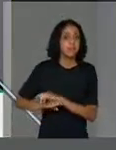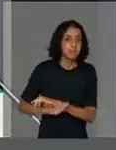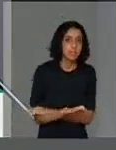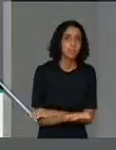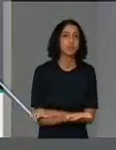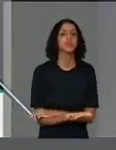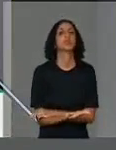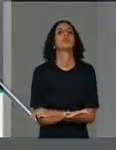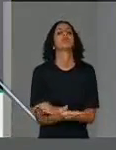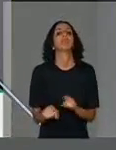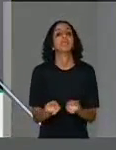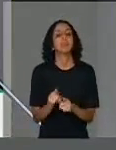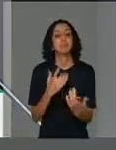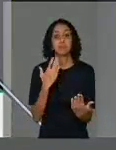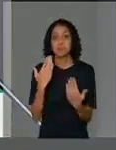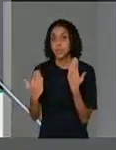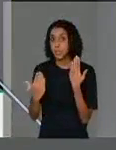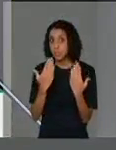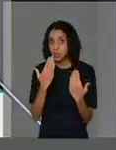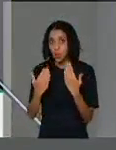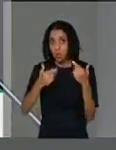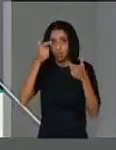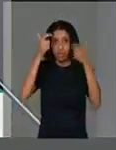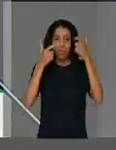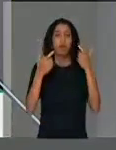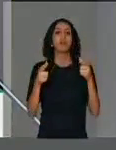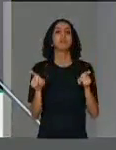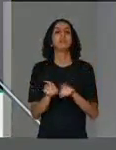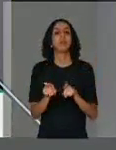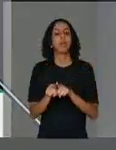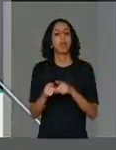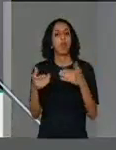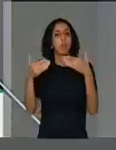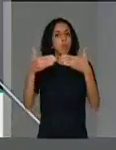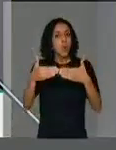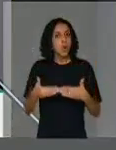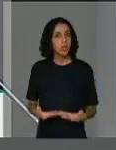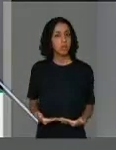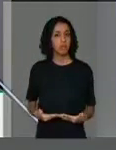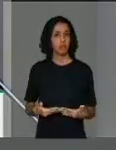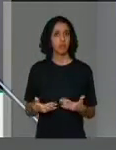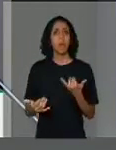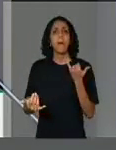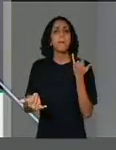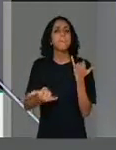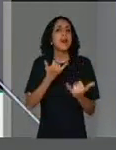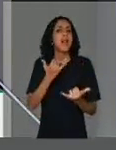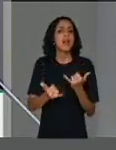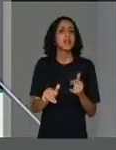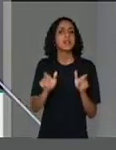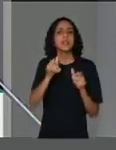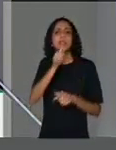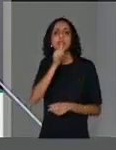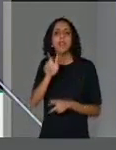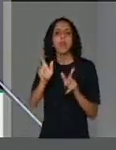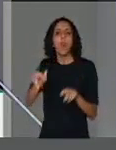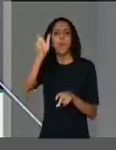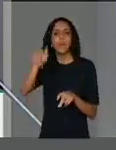física, psicológica e comportamental semelhante ao que ocorre com o uso de outras